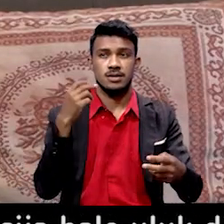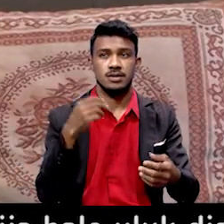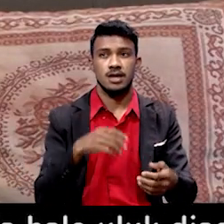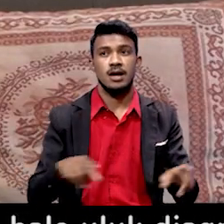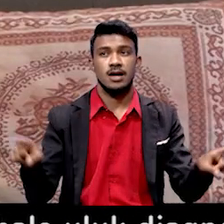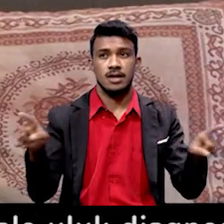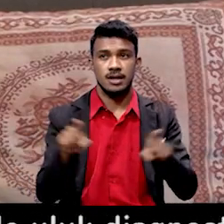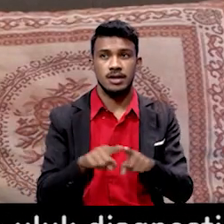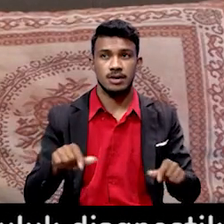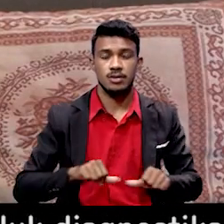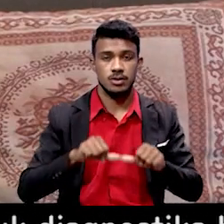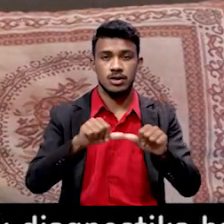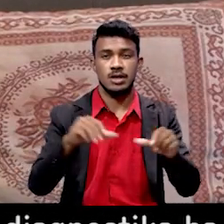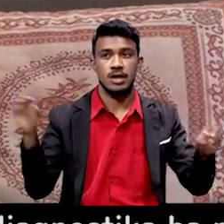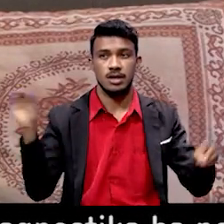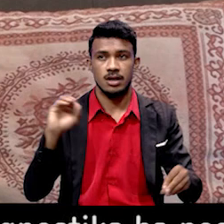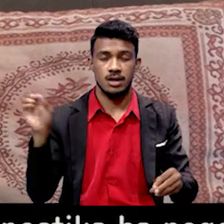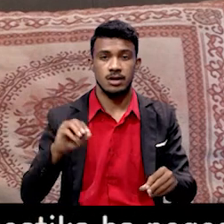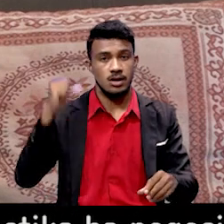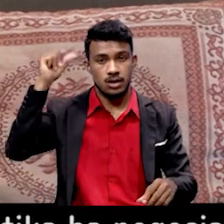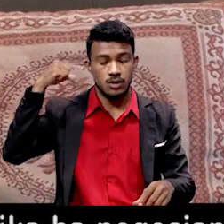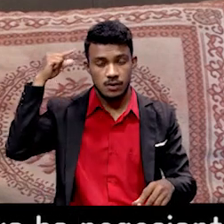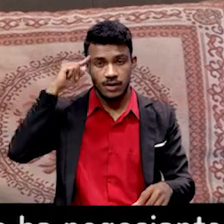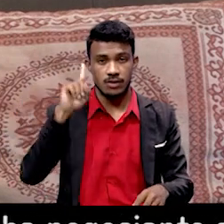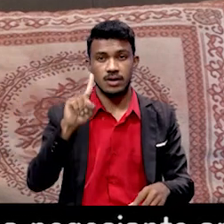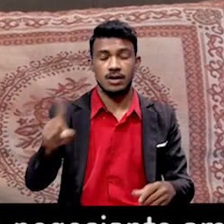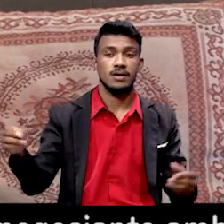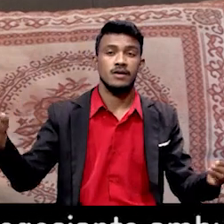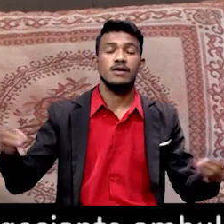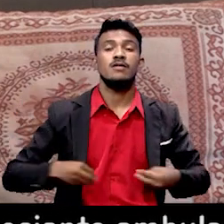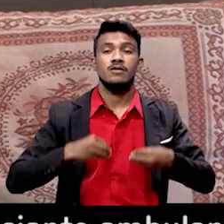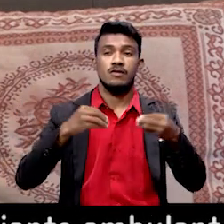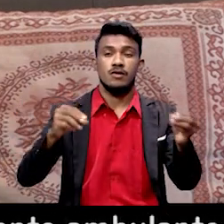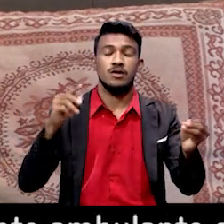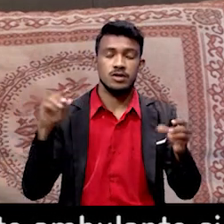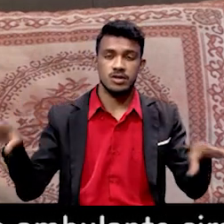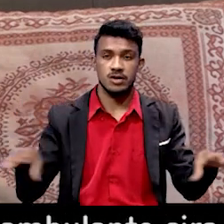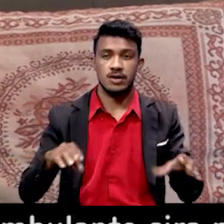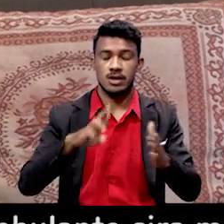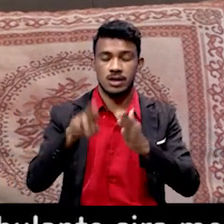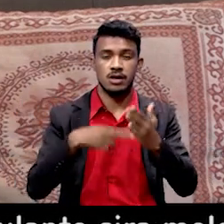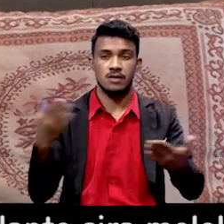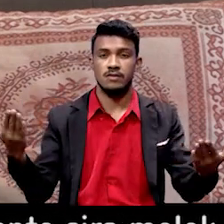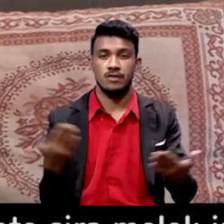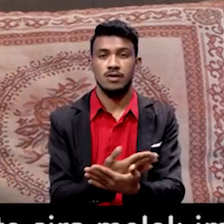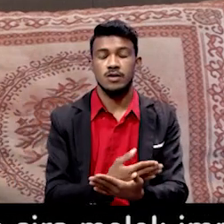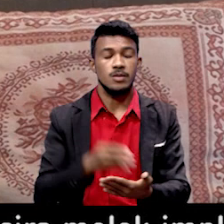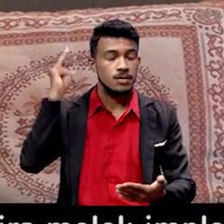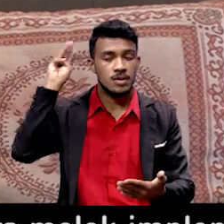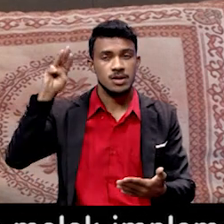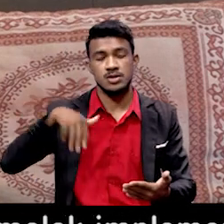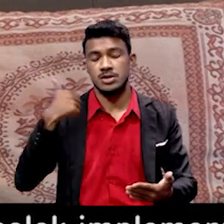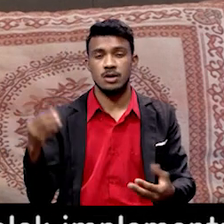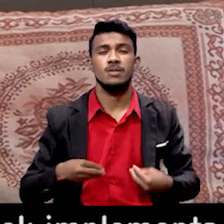be, continuidade nela iha. Governo da tama, a tama programa fom, Ministro da tama, governo de programa fom, e de selo que ba fali muda de